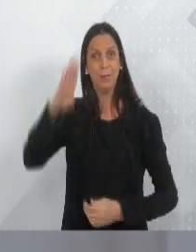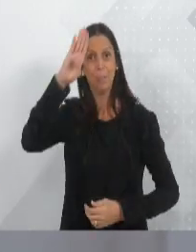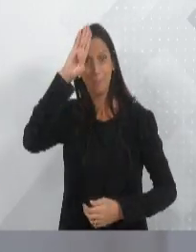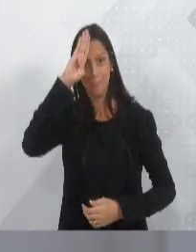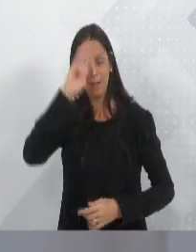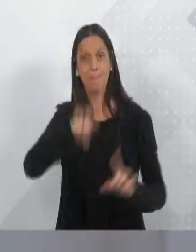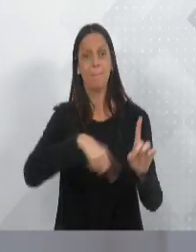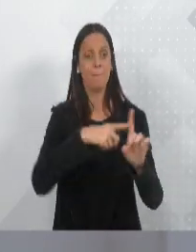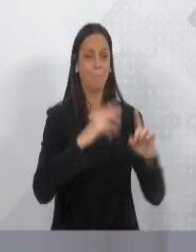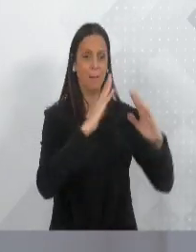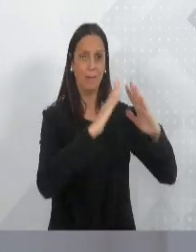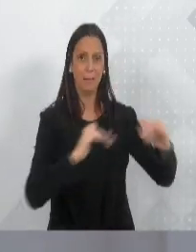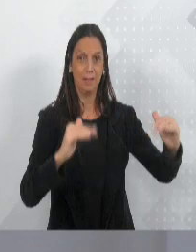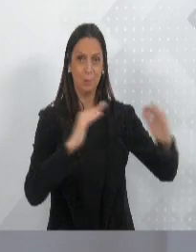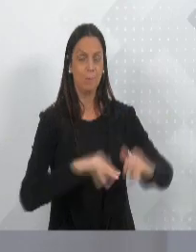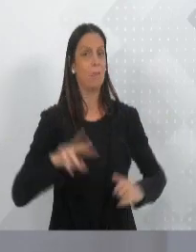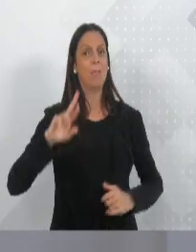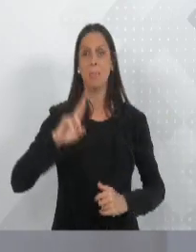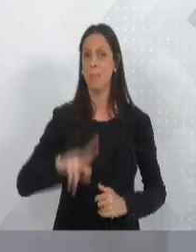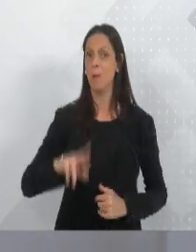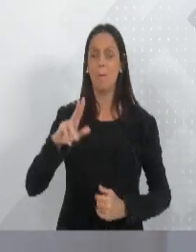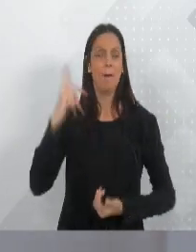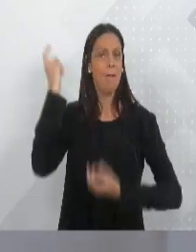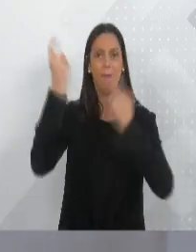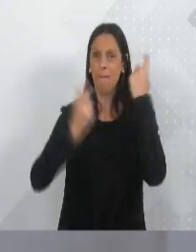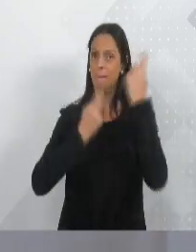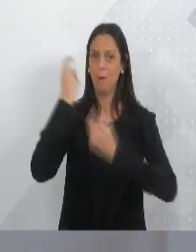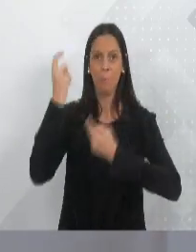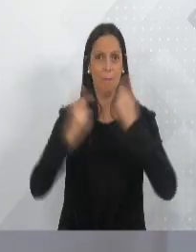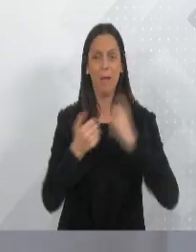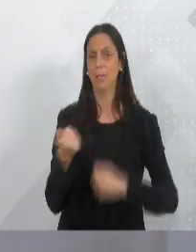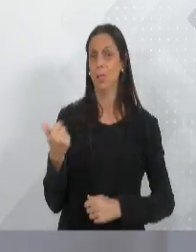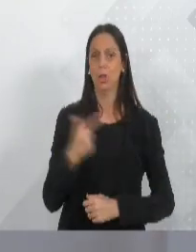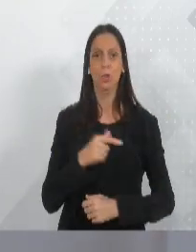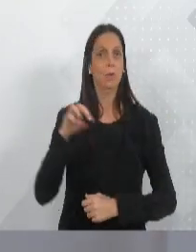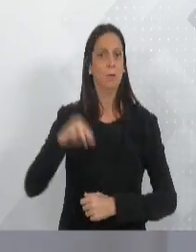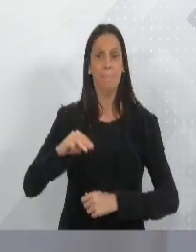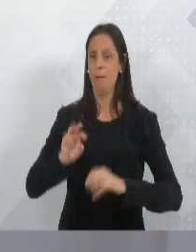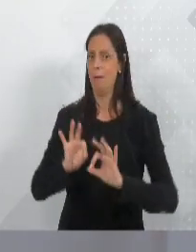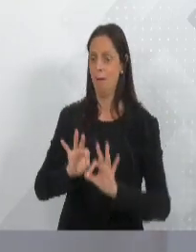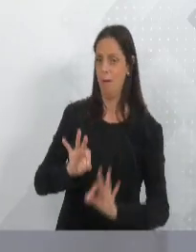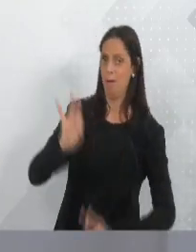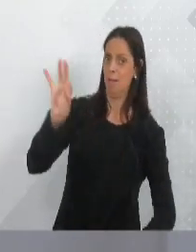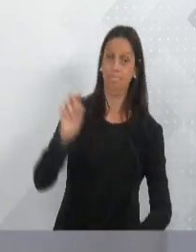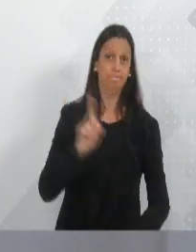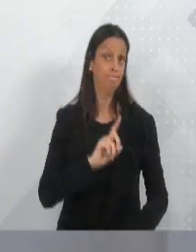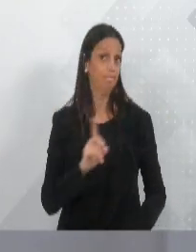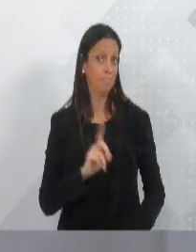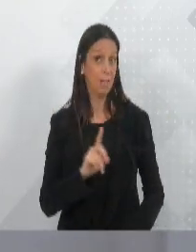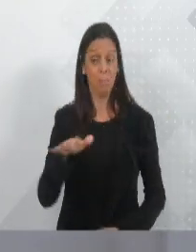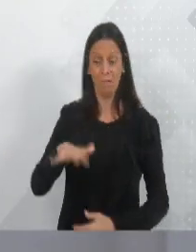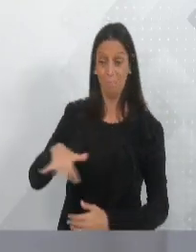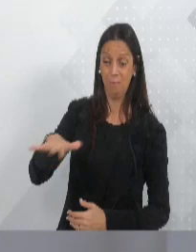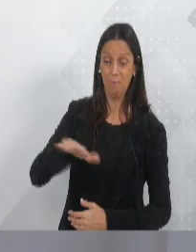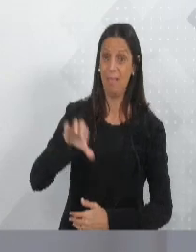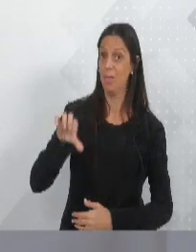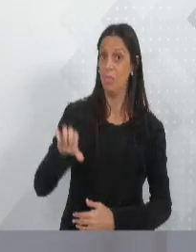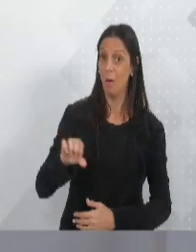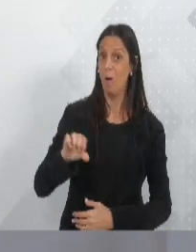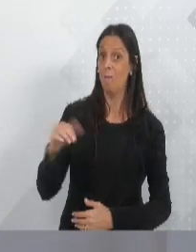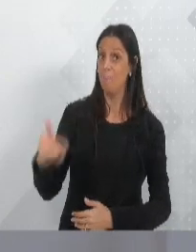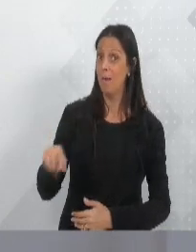Salto não são os 12 m aqui do Centro que interfere diretamente a gente tem que observar o nível do Rio do texto a chuva naquela